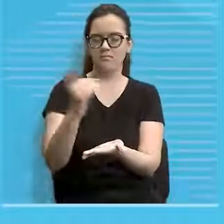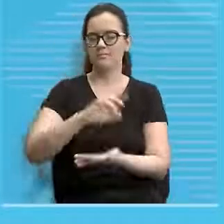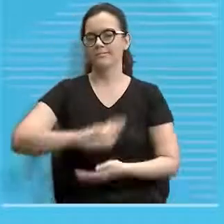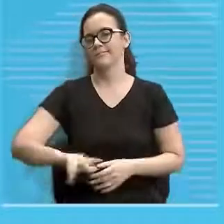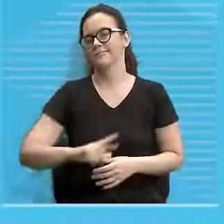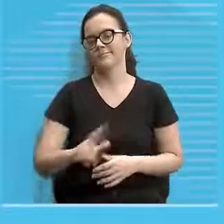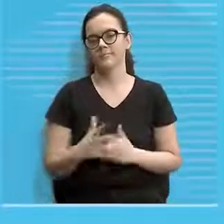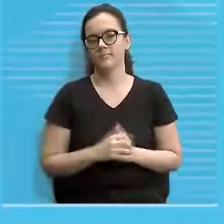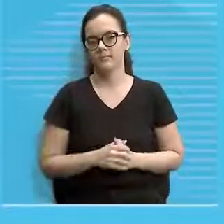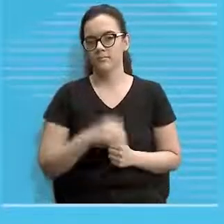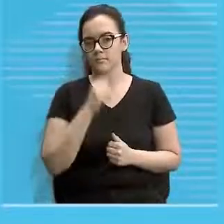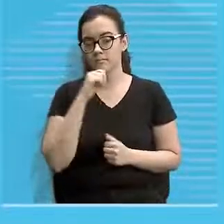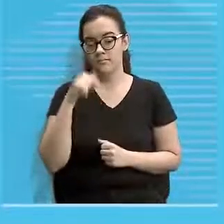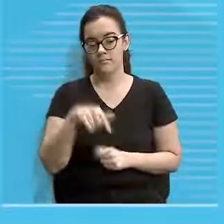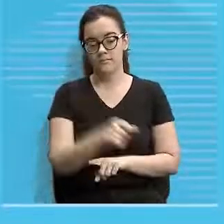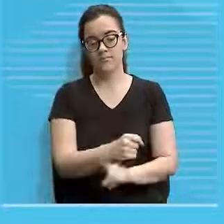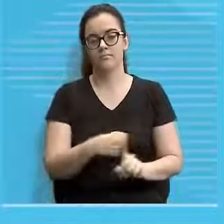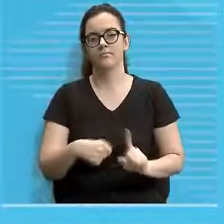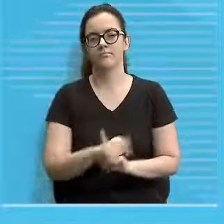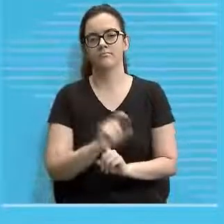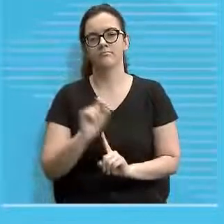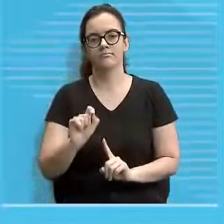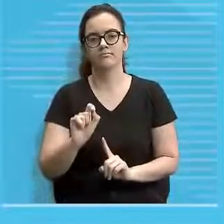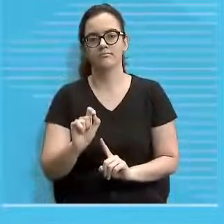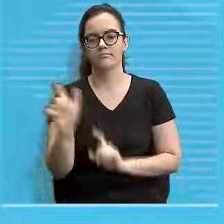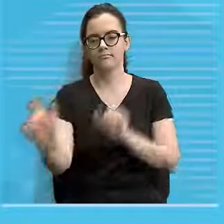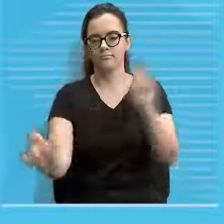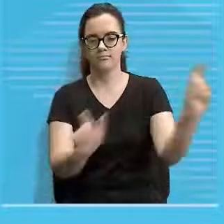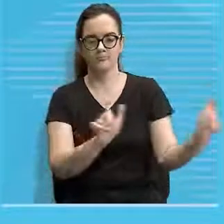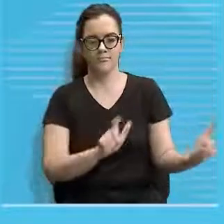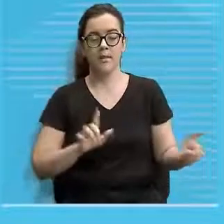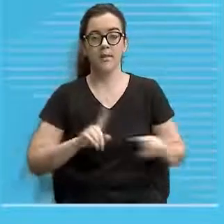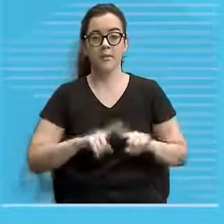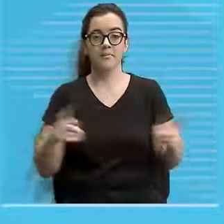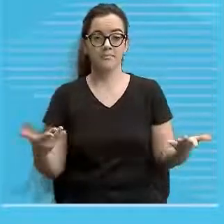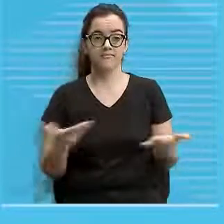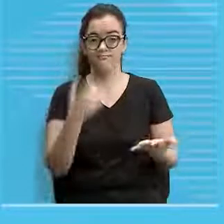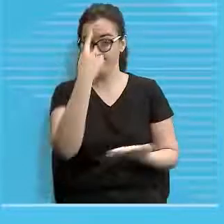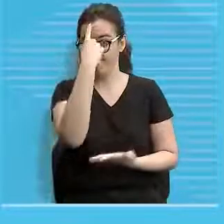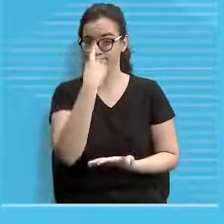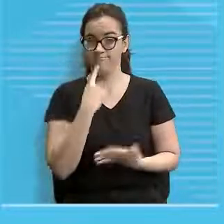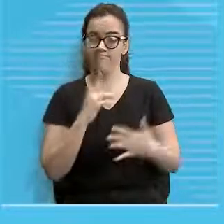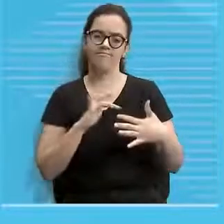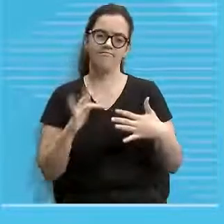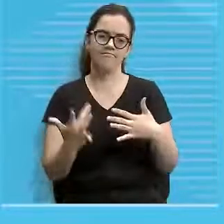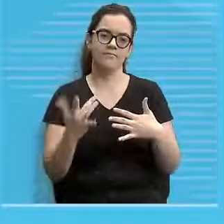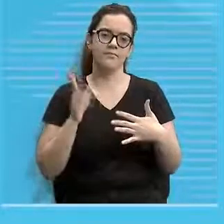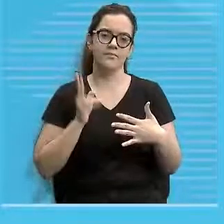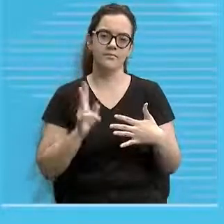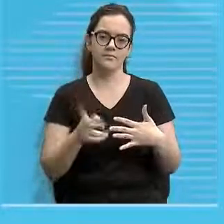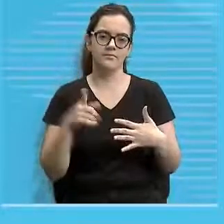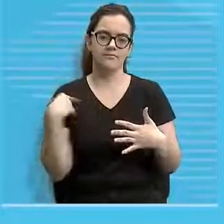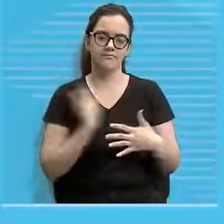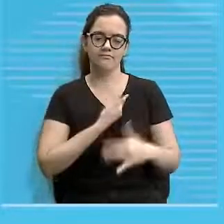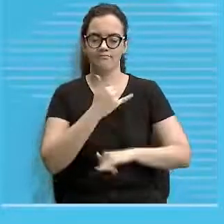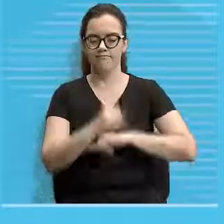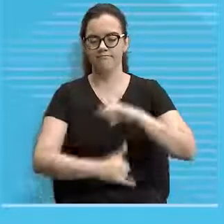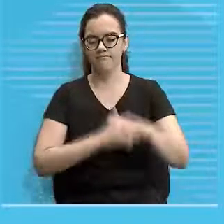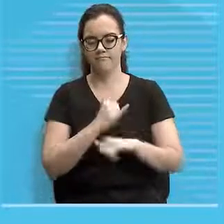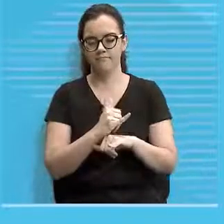que nós temos os nossos corpos julgados o tempo inteiro, principalmente na internet,